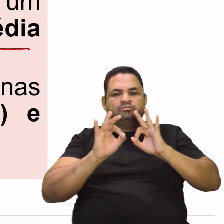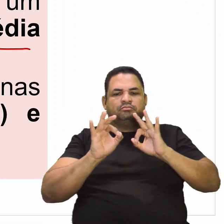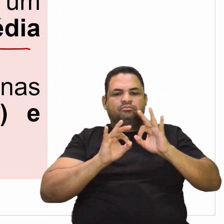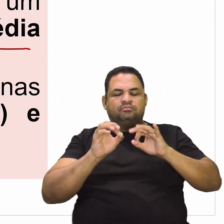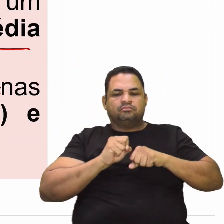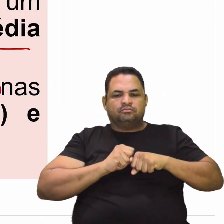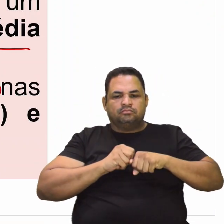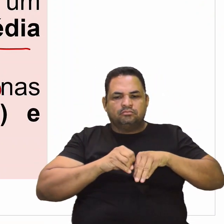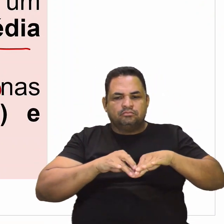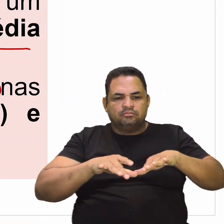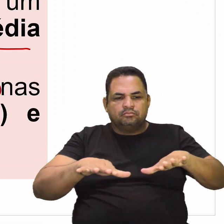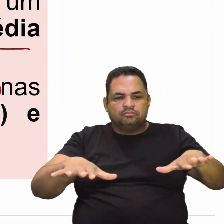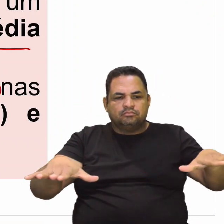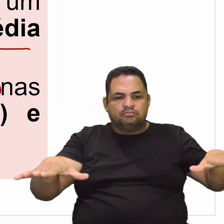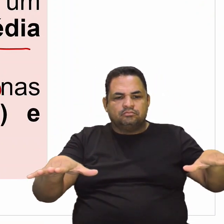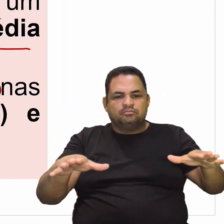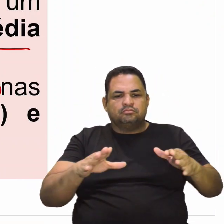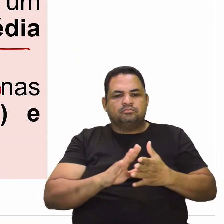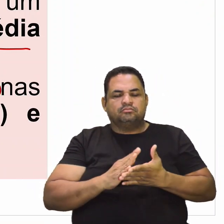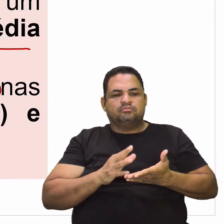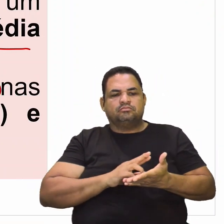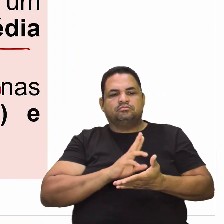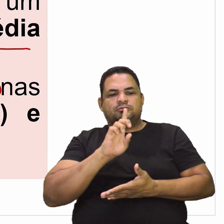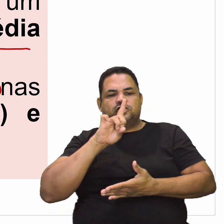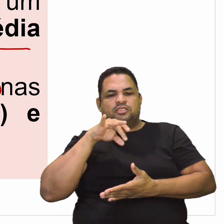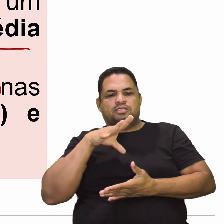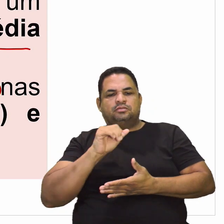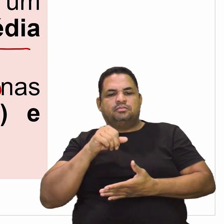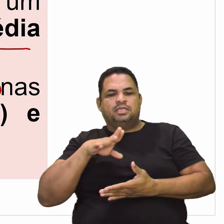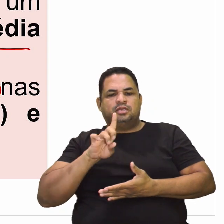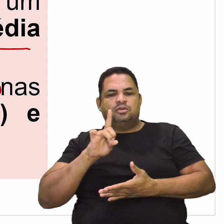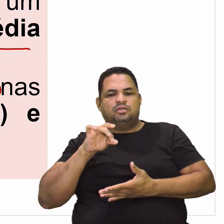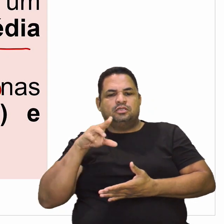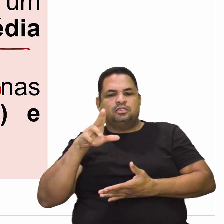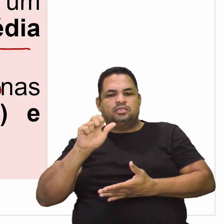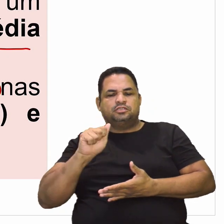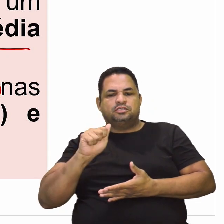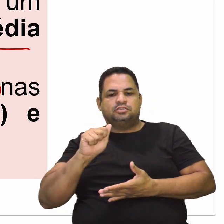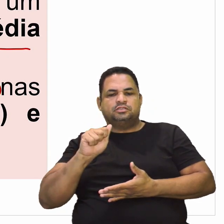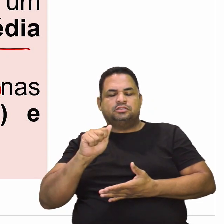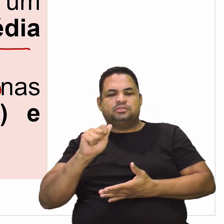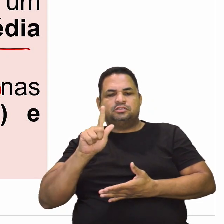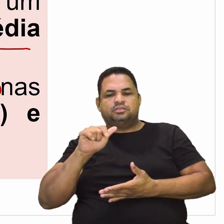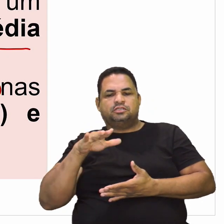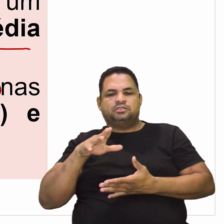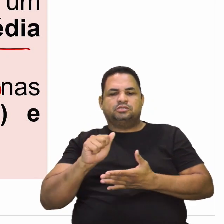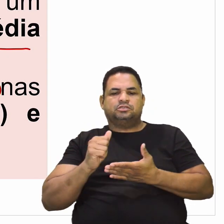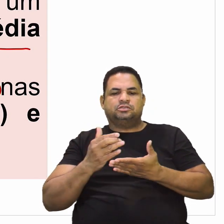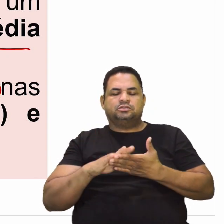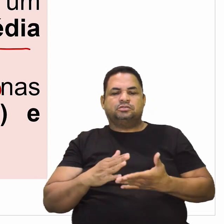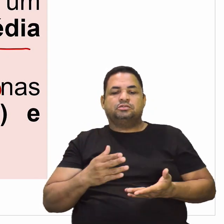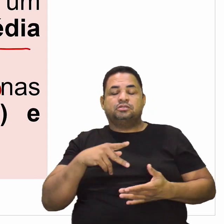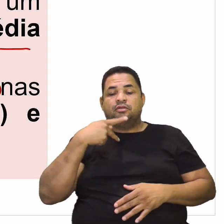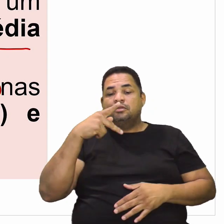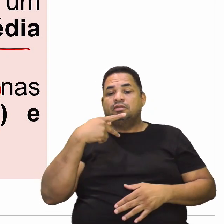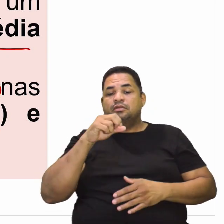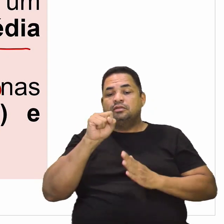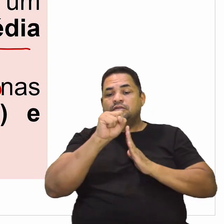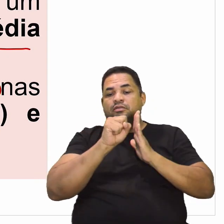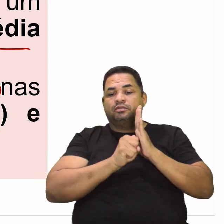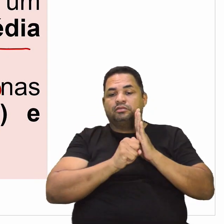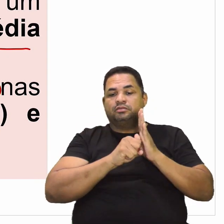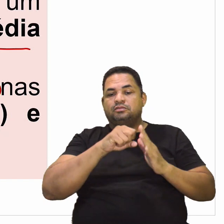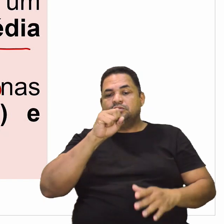se formou e expandiu nas dinastias merovingia. Eu estou falando do século V,